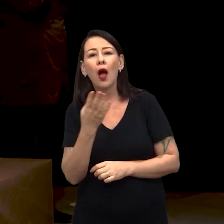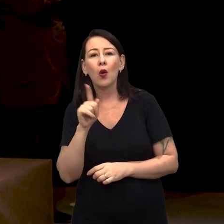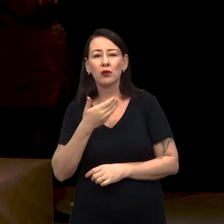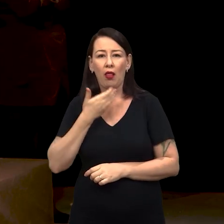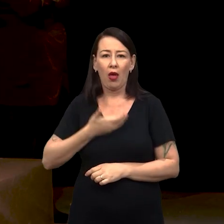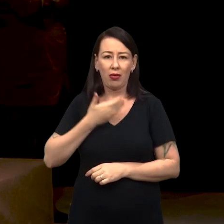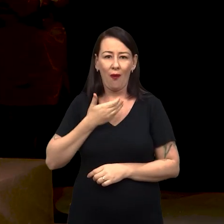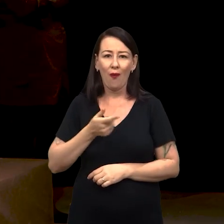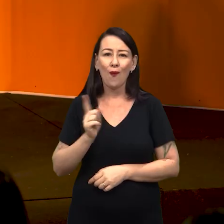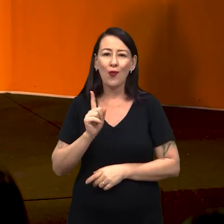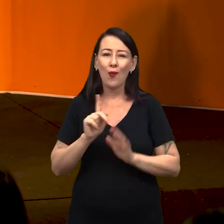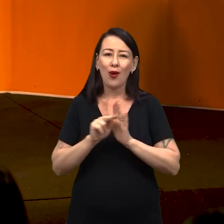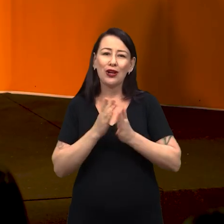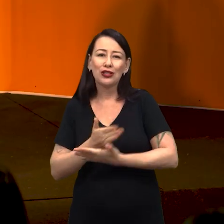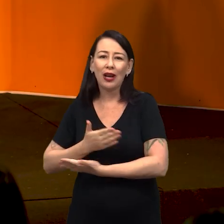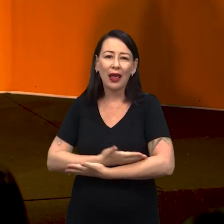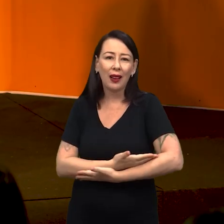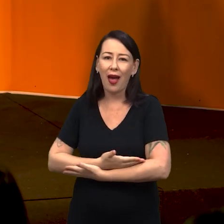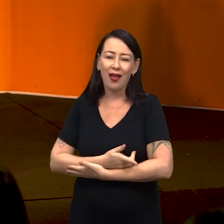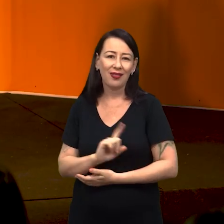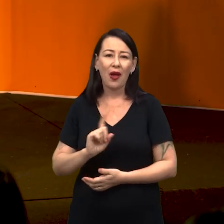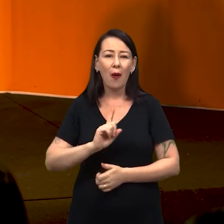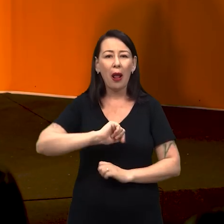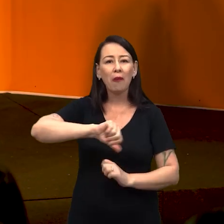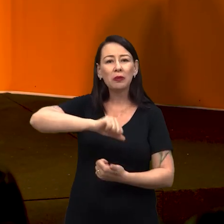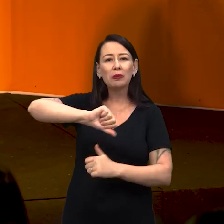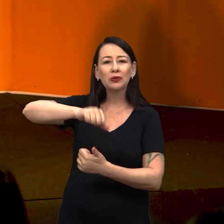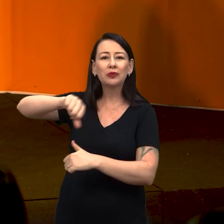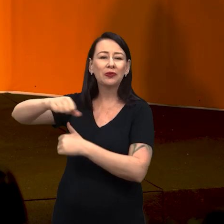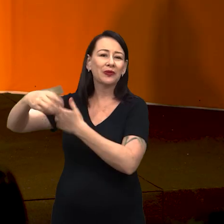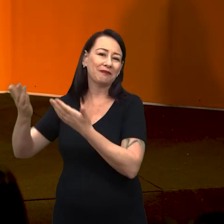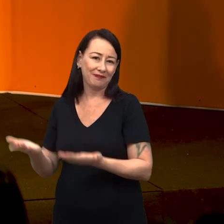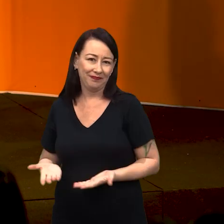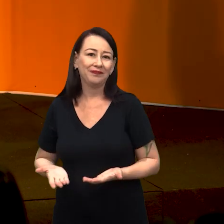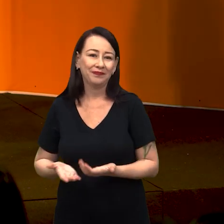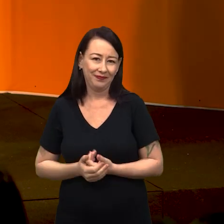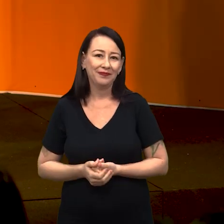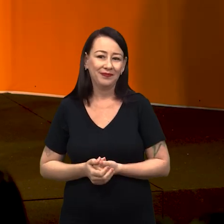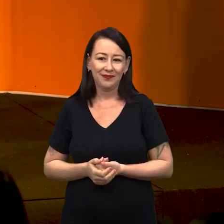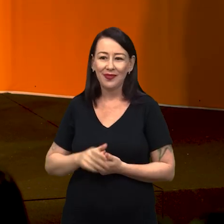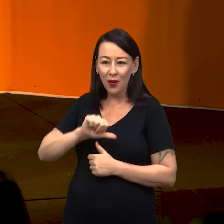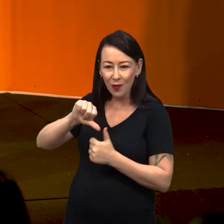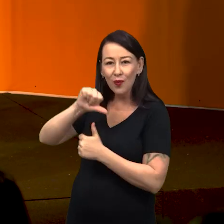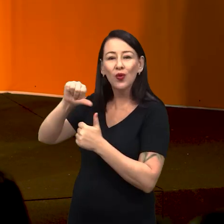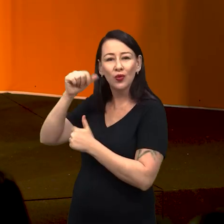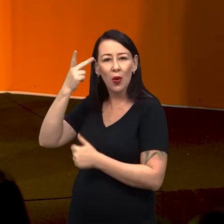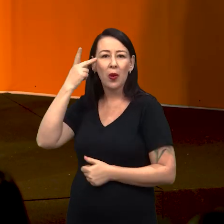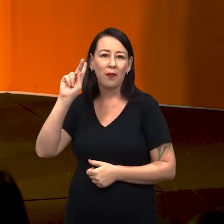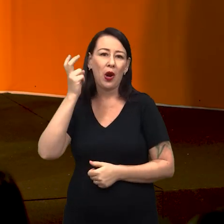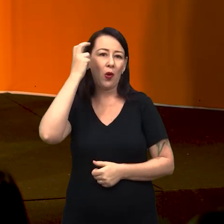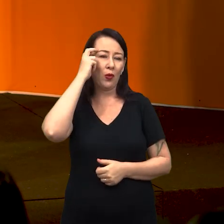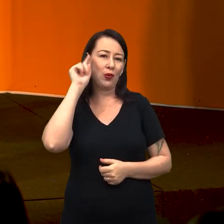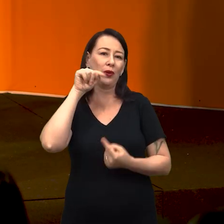de presépio, não são canções de niná. Foram absorvidas e transformadas, né?